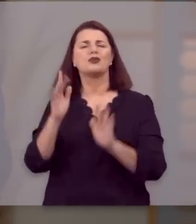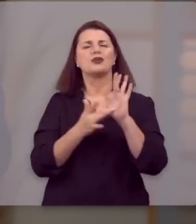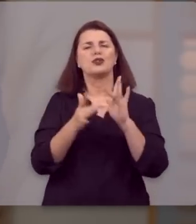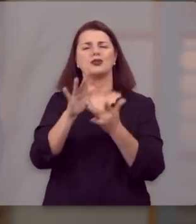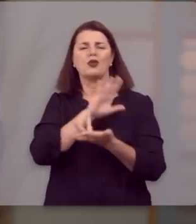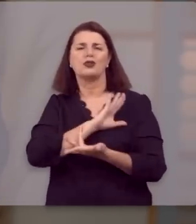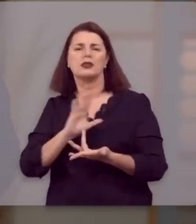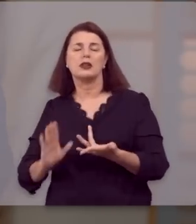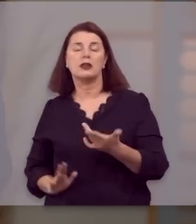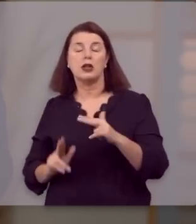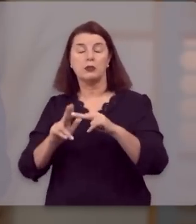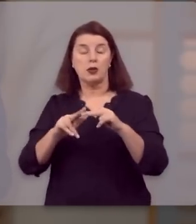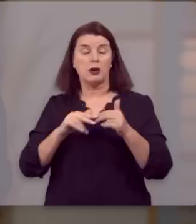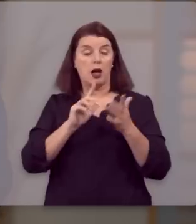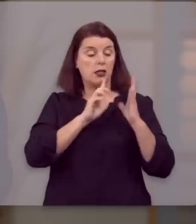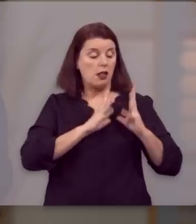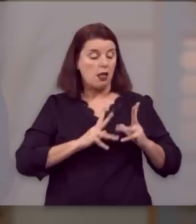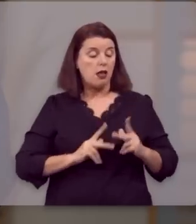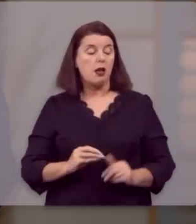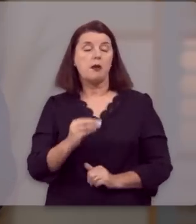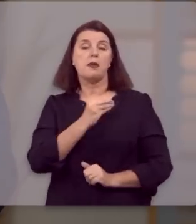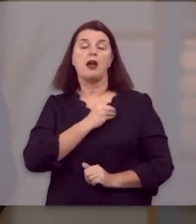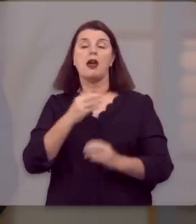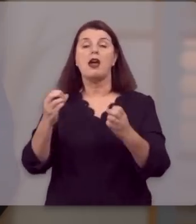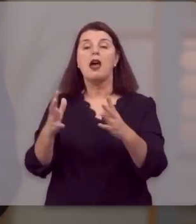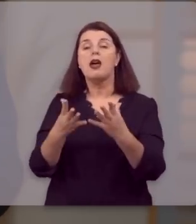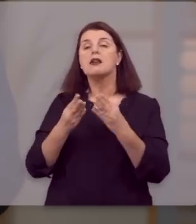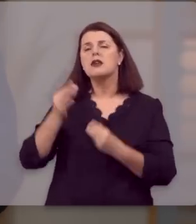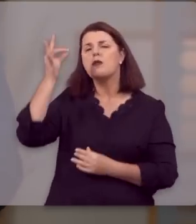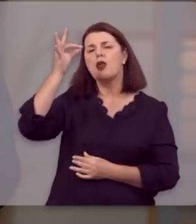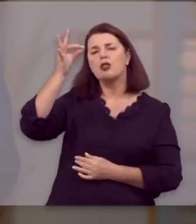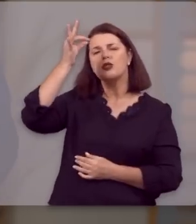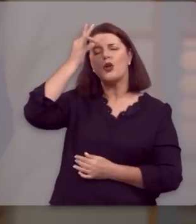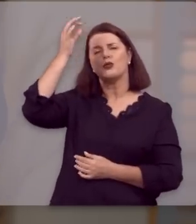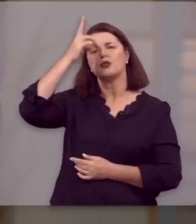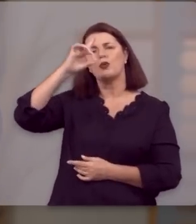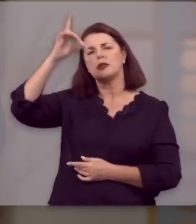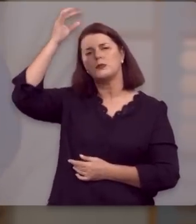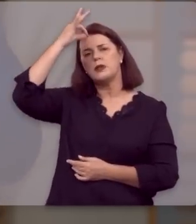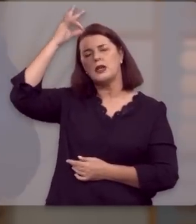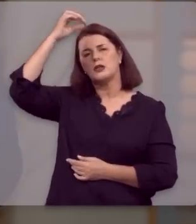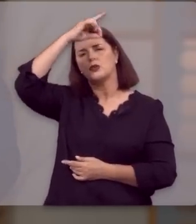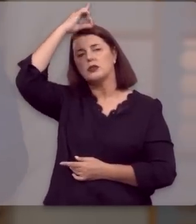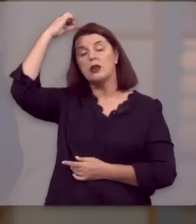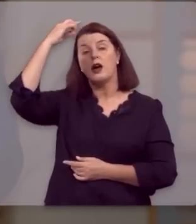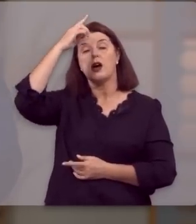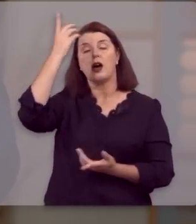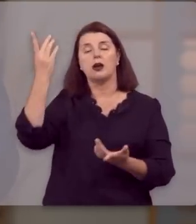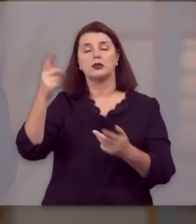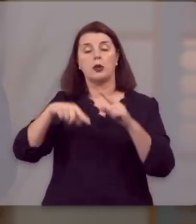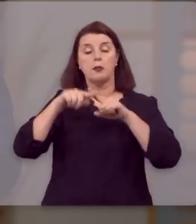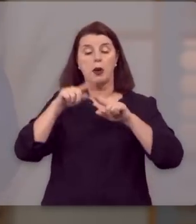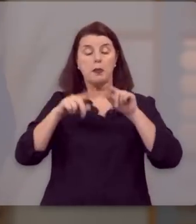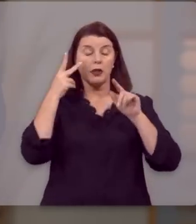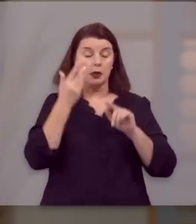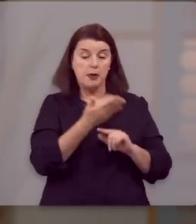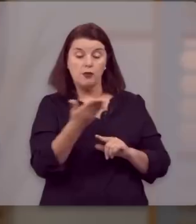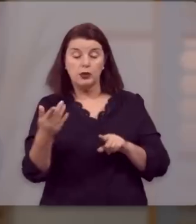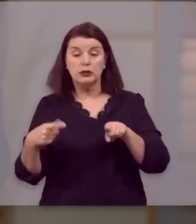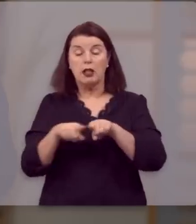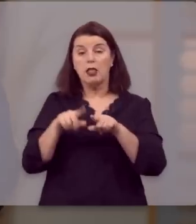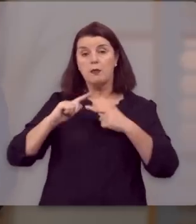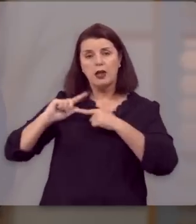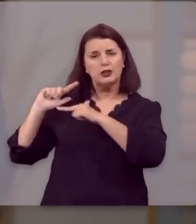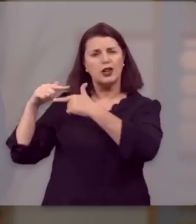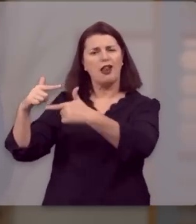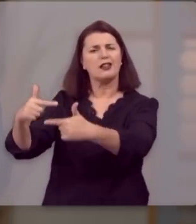Cristo para a remissão dos vossos pecados, e recebereis o dom do Espírito Santo. E esta promessa não é apenas para vós, é para os vossos filhos, para aqueles que